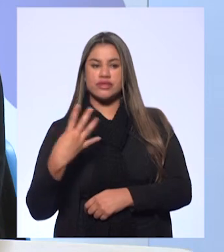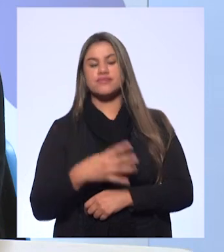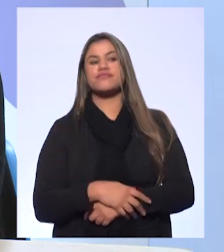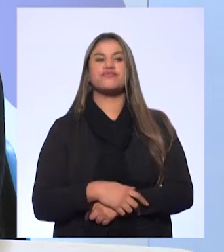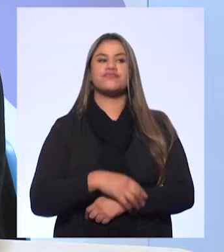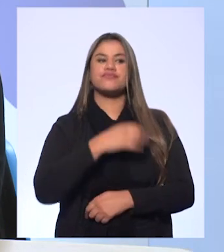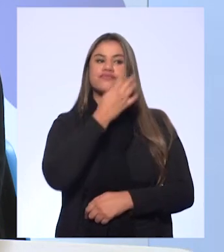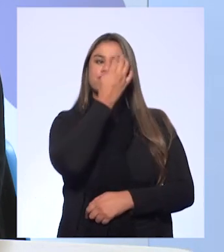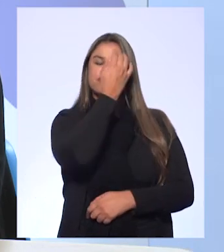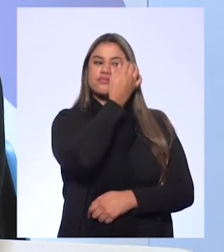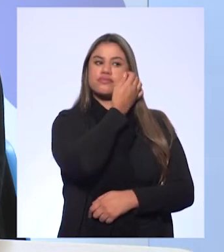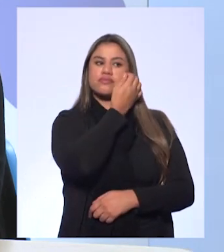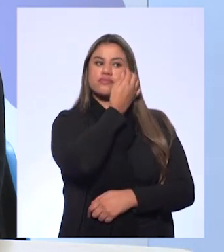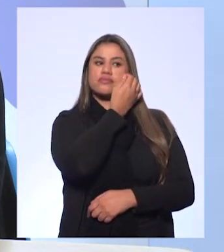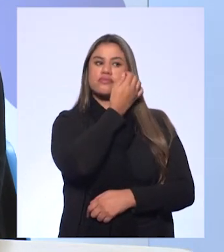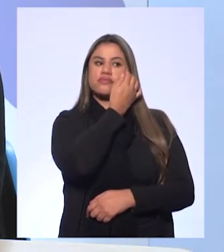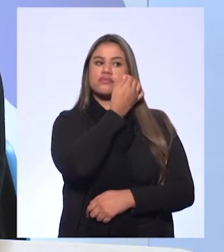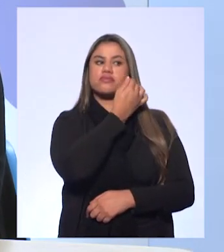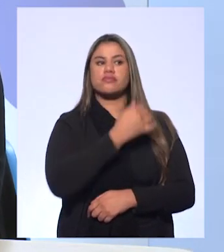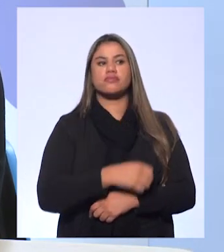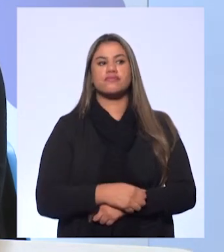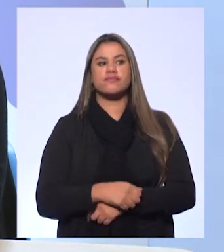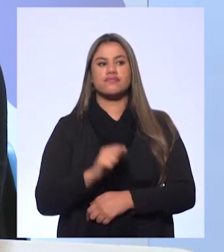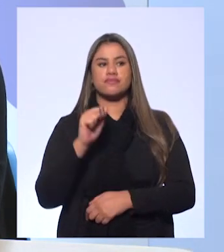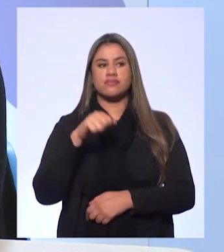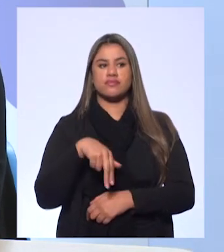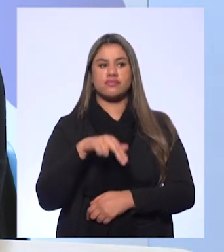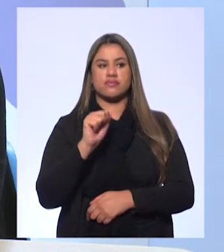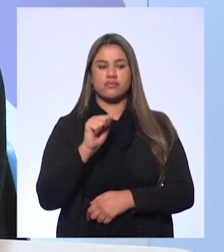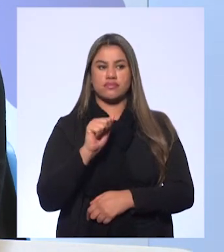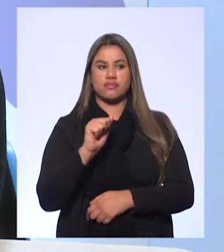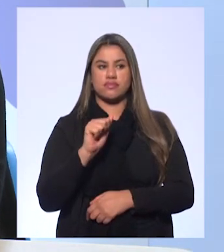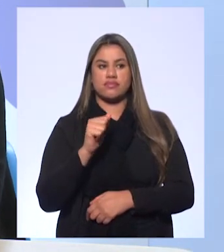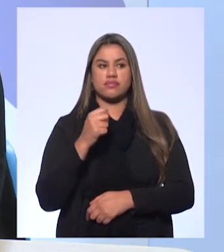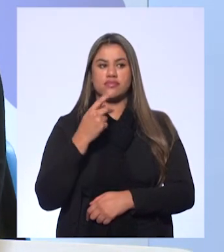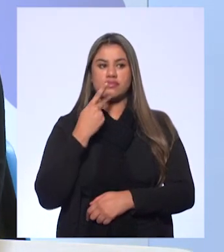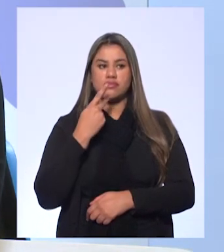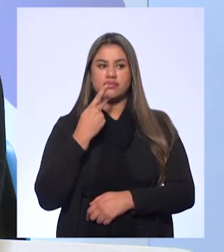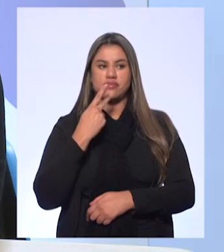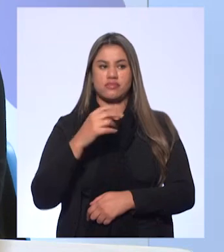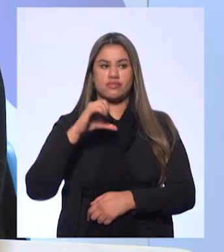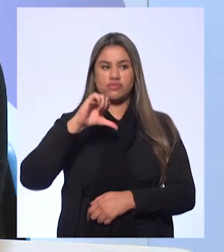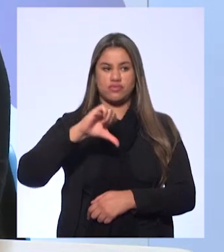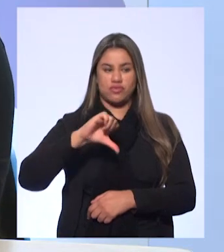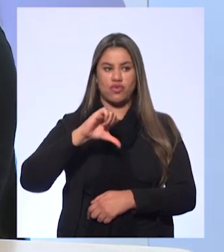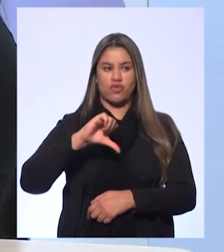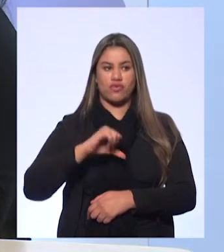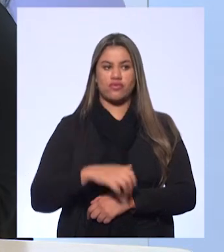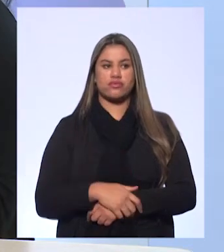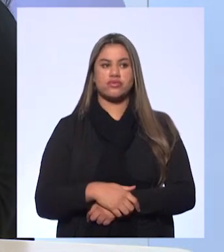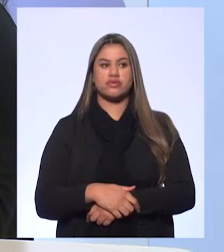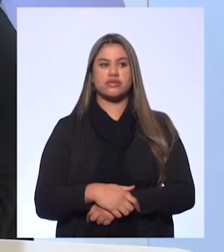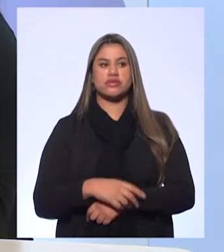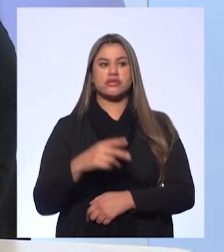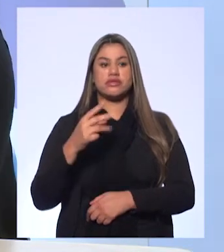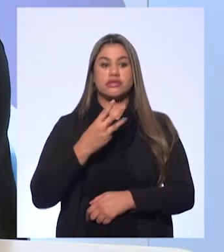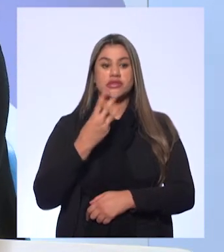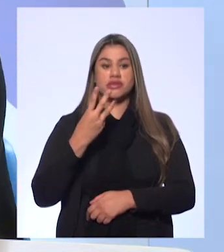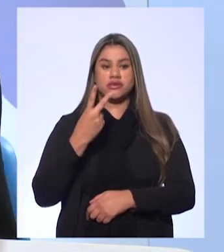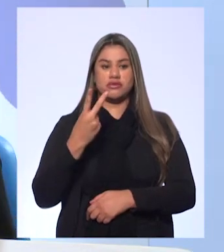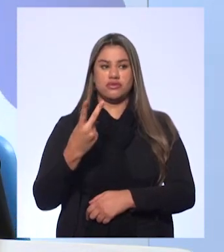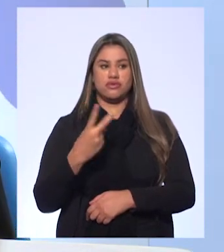A Jaqueline, né? Isso. A Ana colocou 9, né, para o primeiro, 32 para o segundo